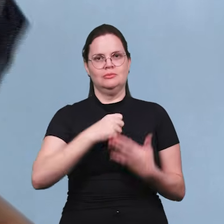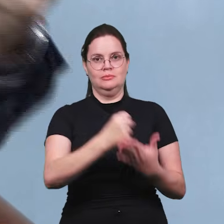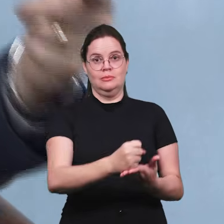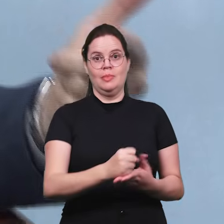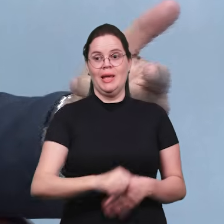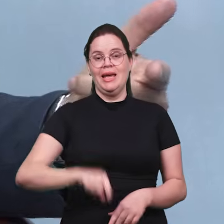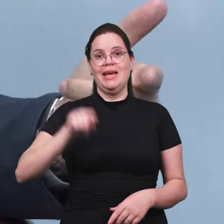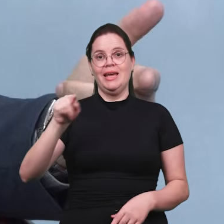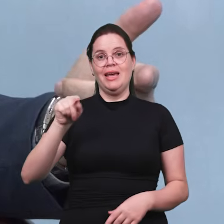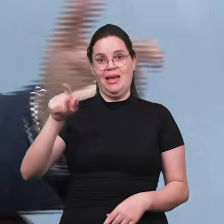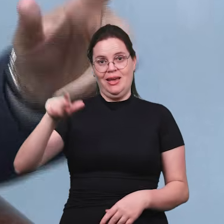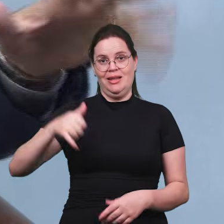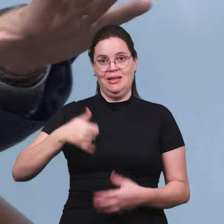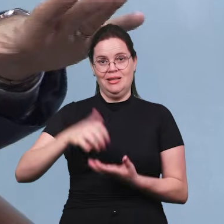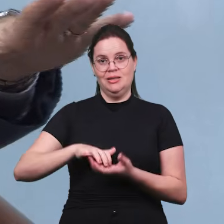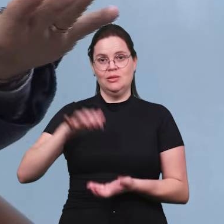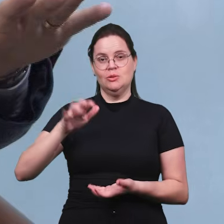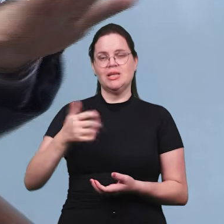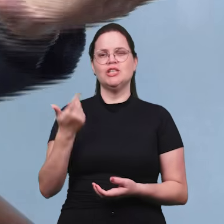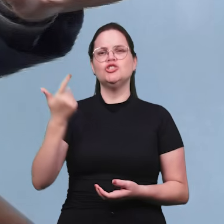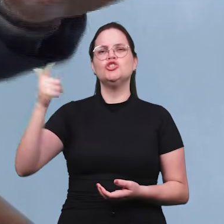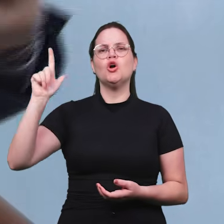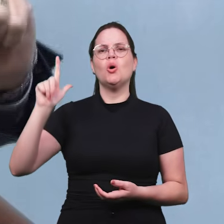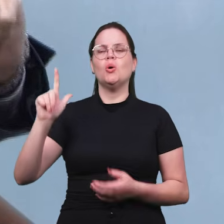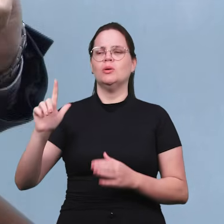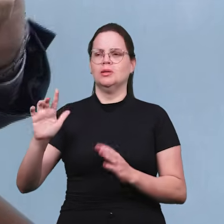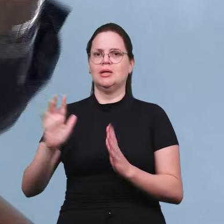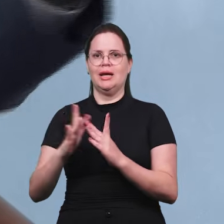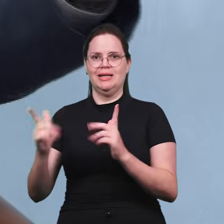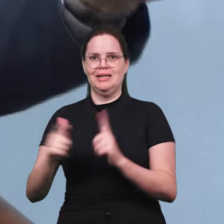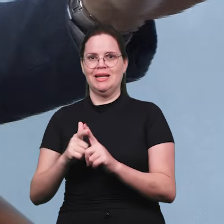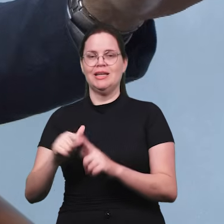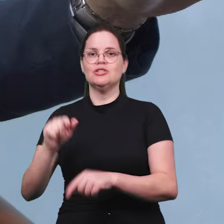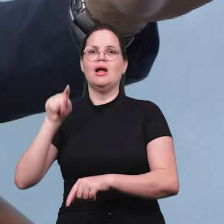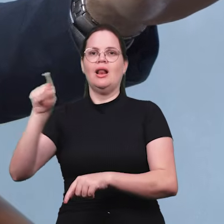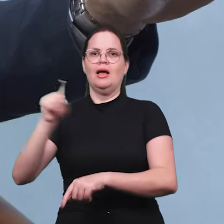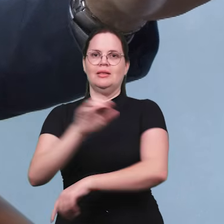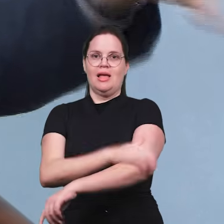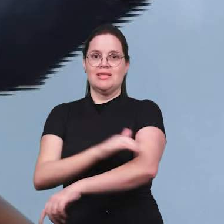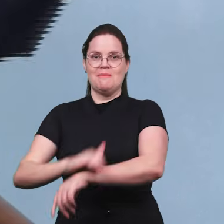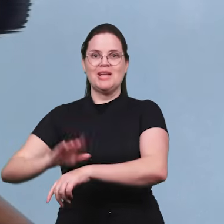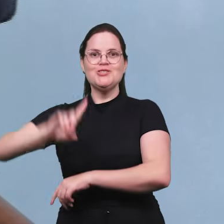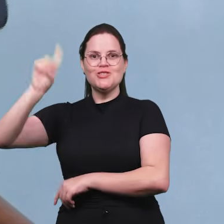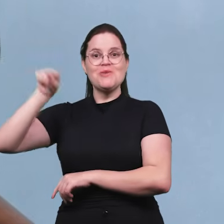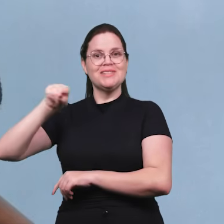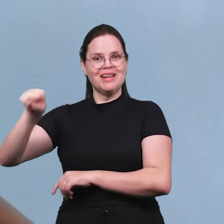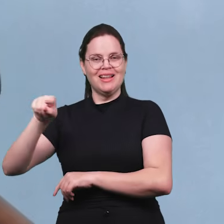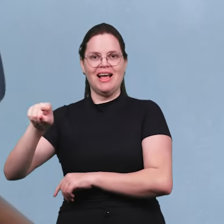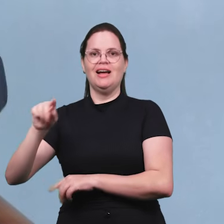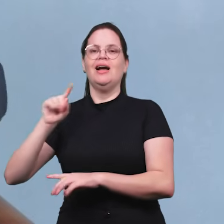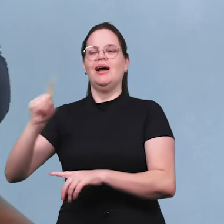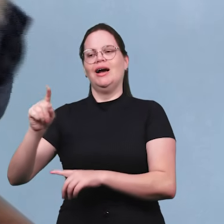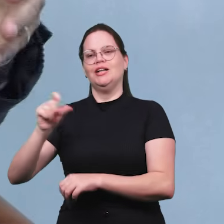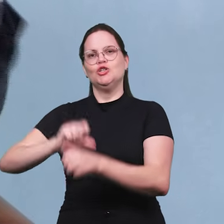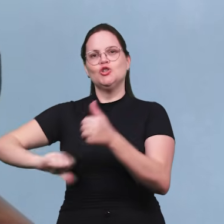de outra denominação, ele veio da Assembleia de Deus, era presbítero lá, mas ele veio porque o filho é da